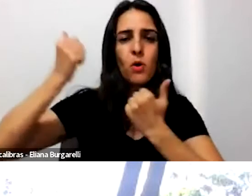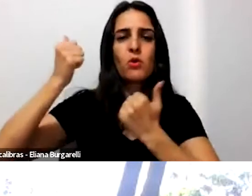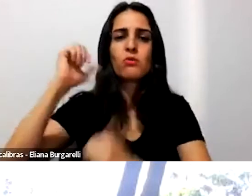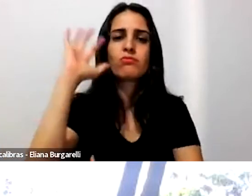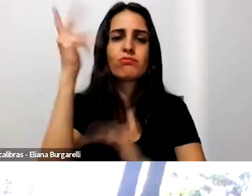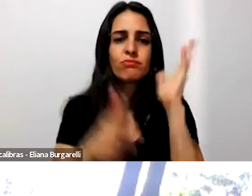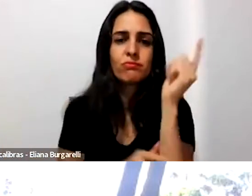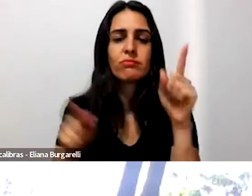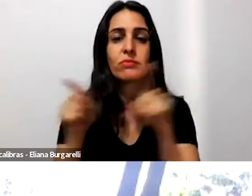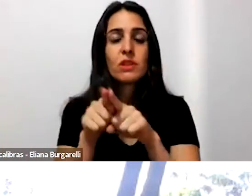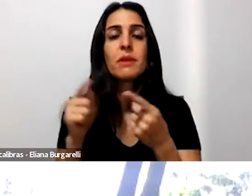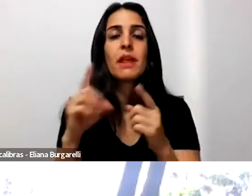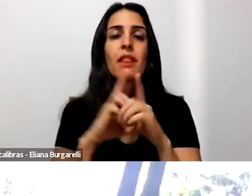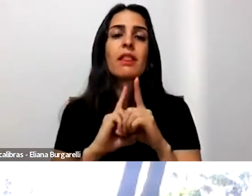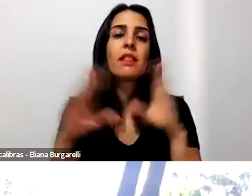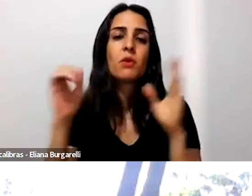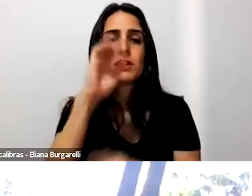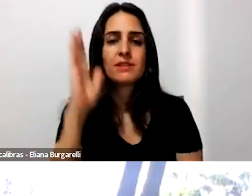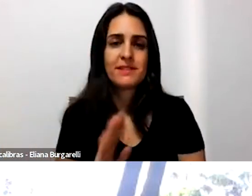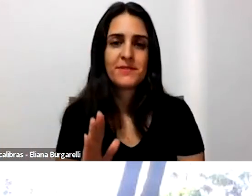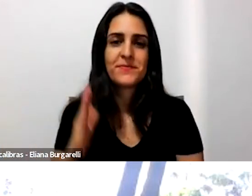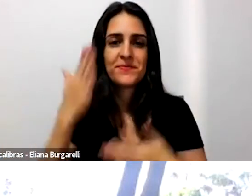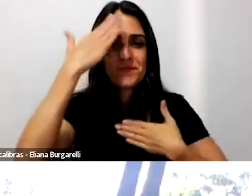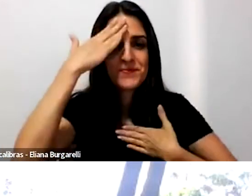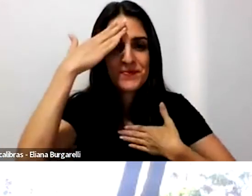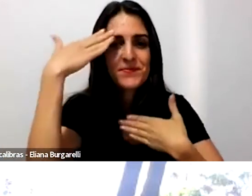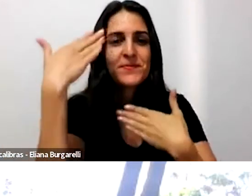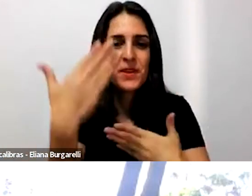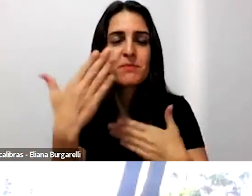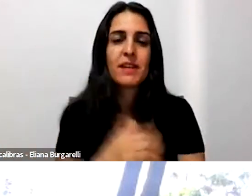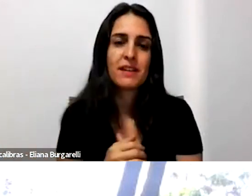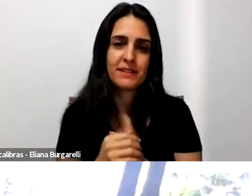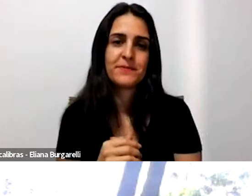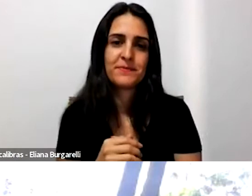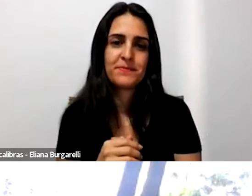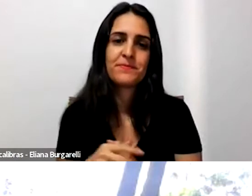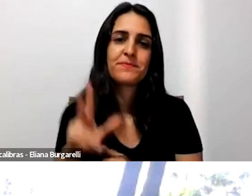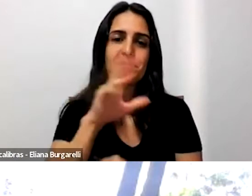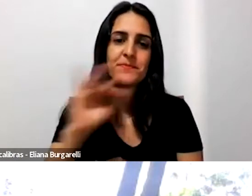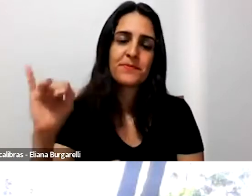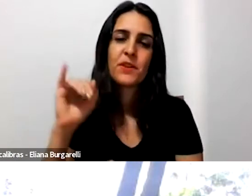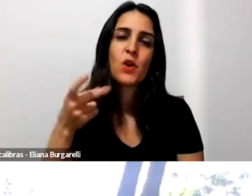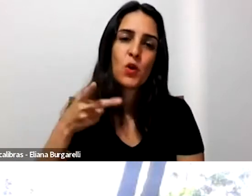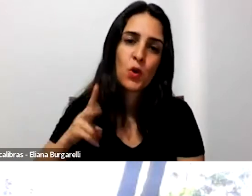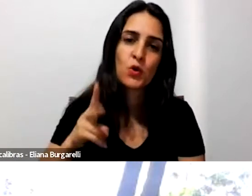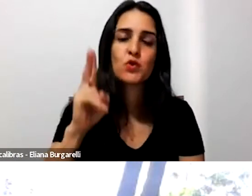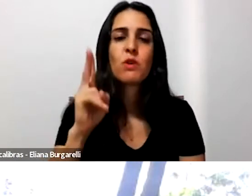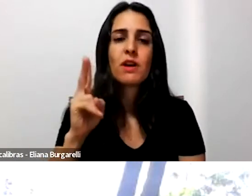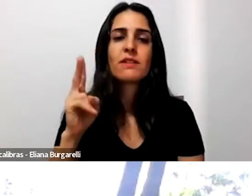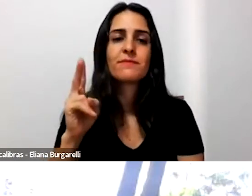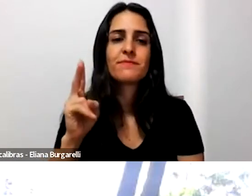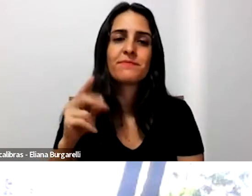um agradecimento imenso para a população da França, para os estudantes franceses que têm